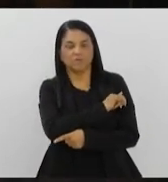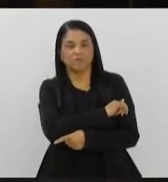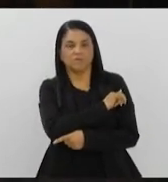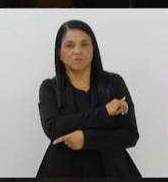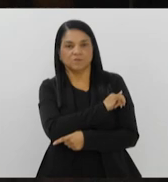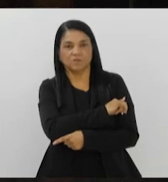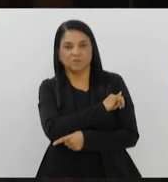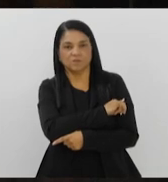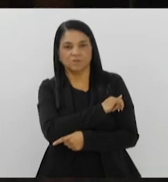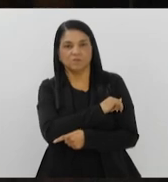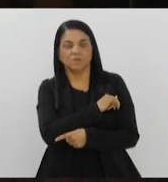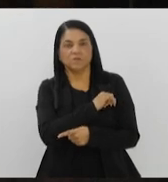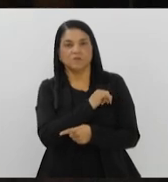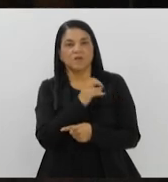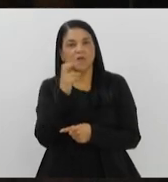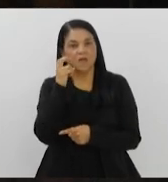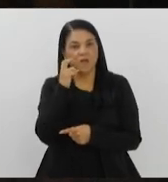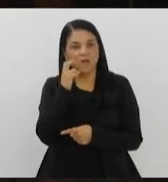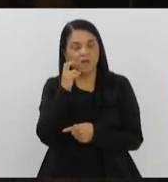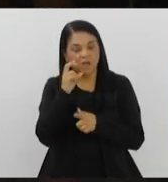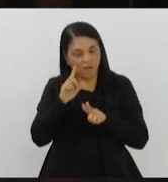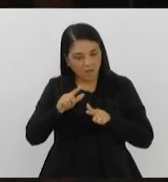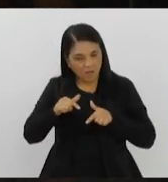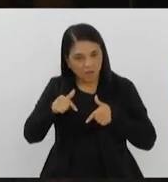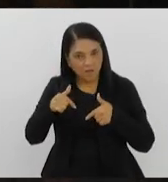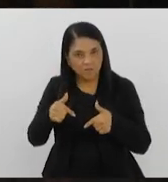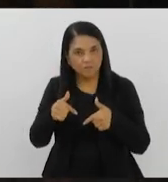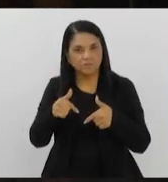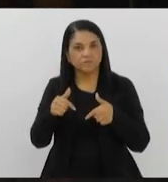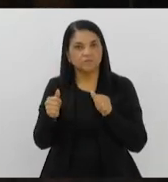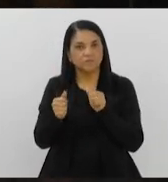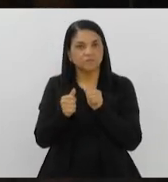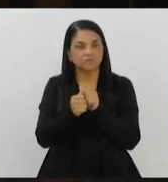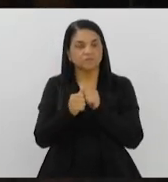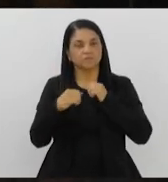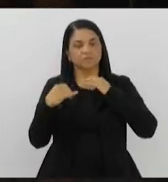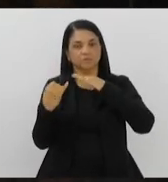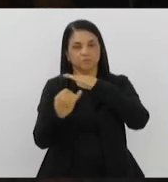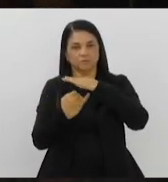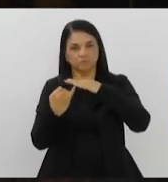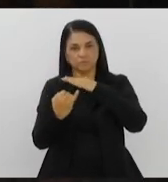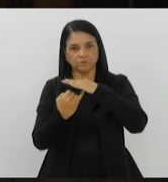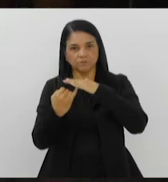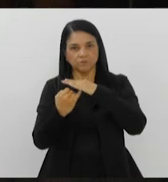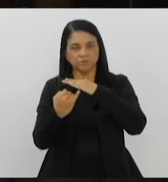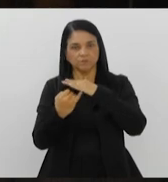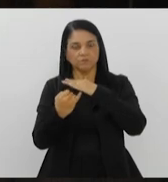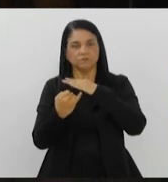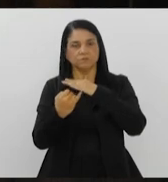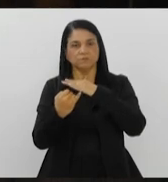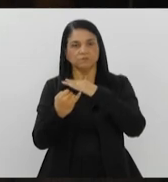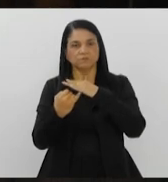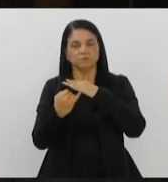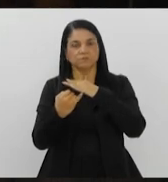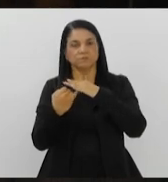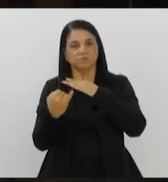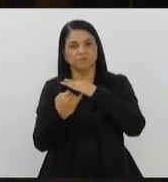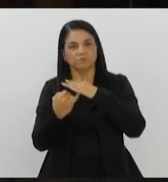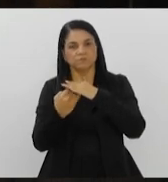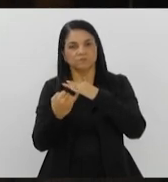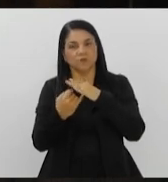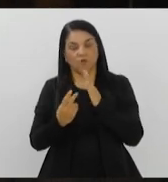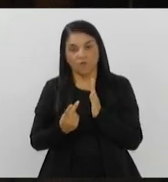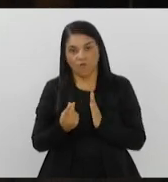Cláudio Castro, a adoção de medidas junto aos órgãos competentes para viabilizar a equalização do valor